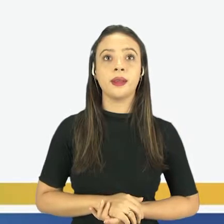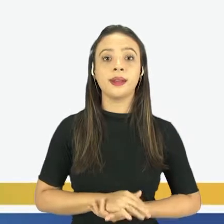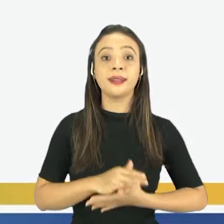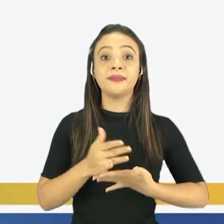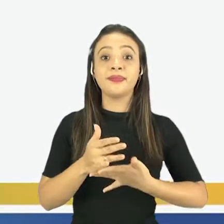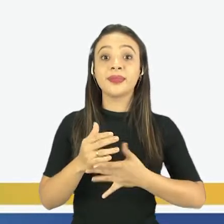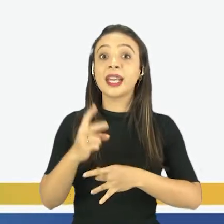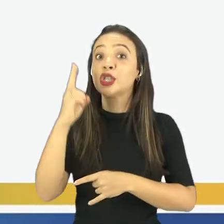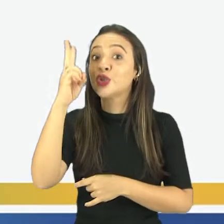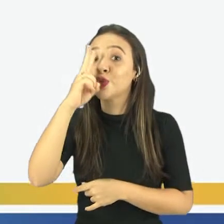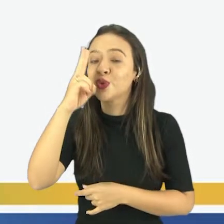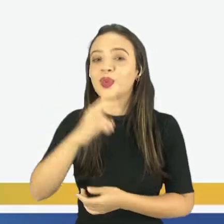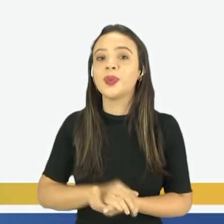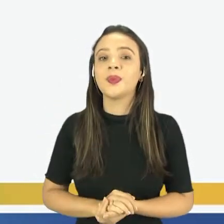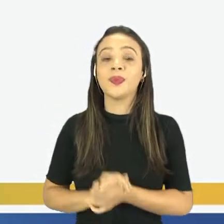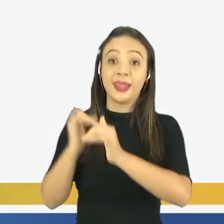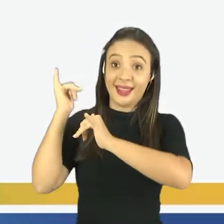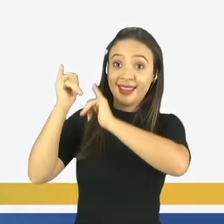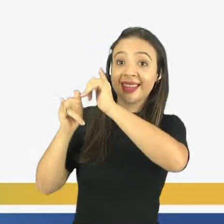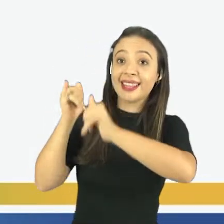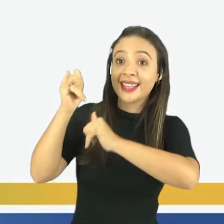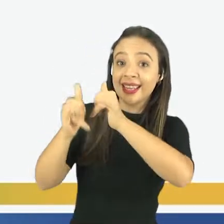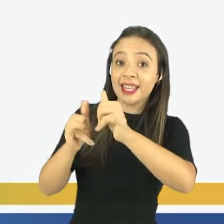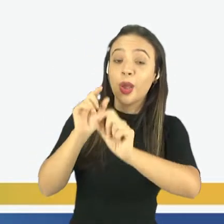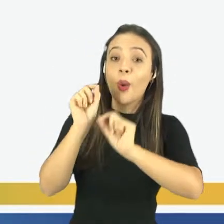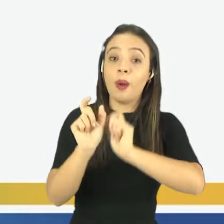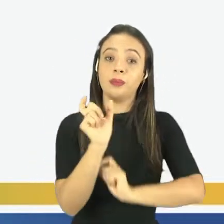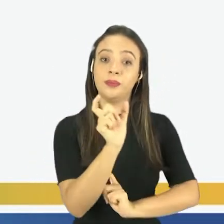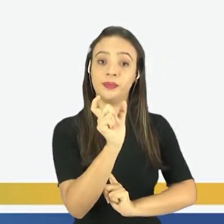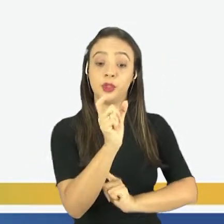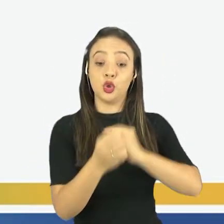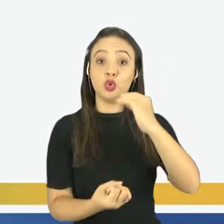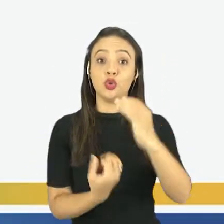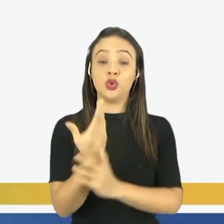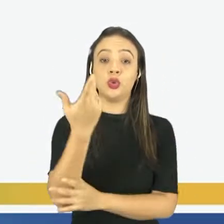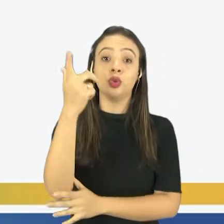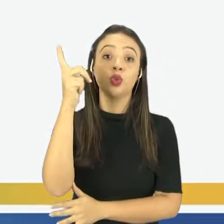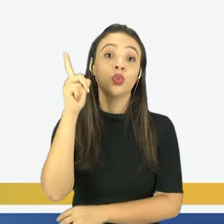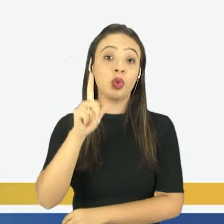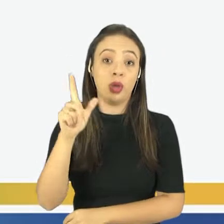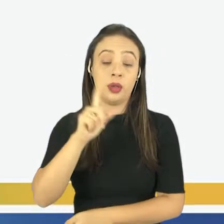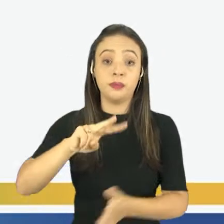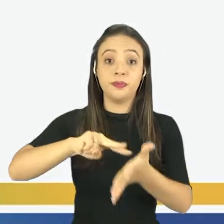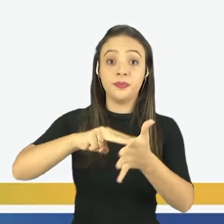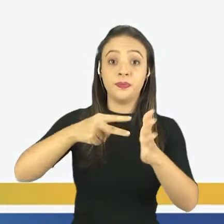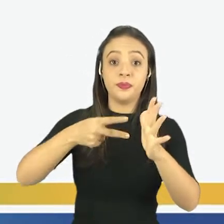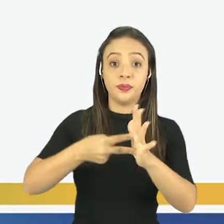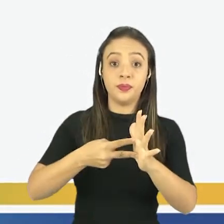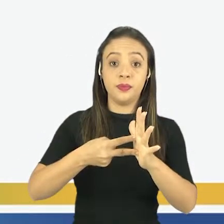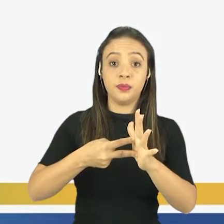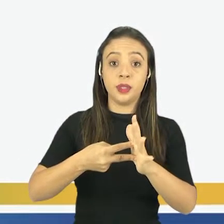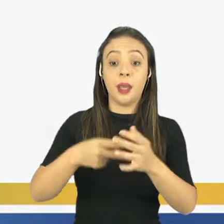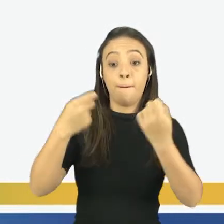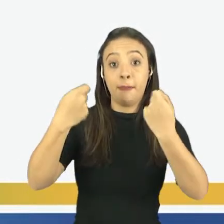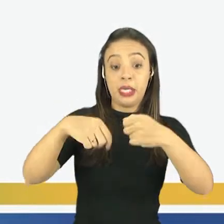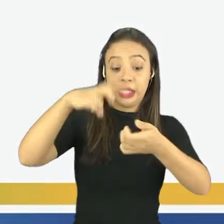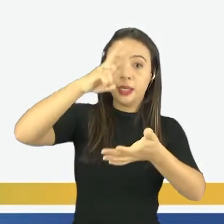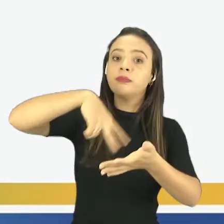Um pouco de história. Lenda. Lenda é uma palavra que vem do latim e significa o que deve ser